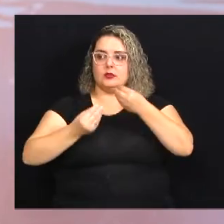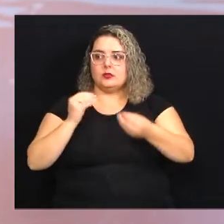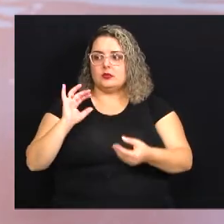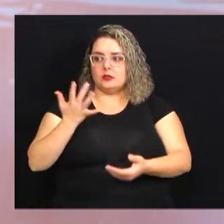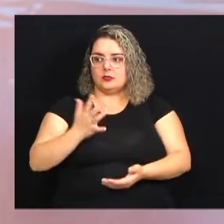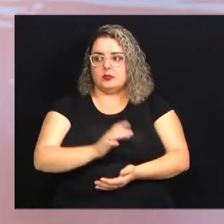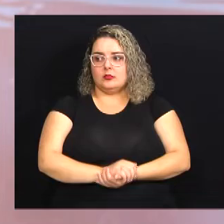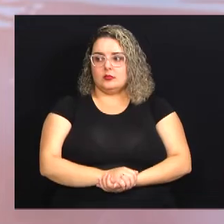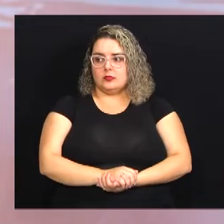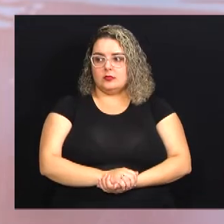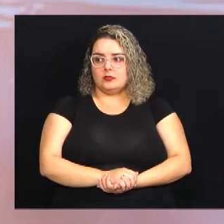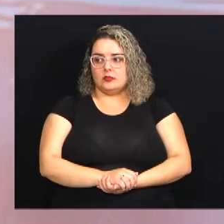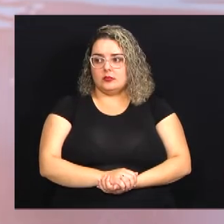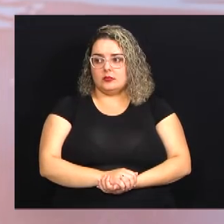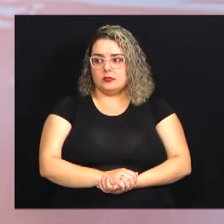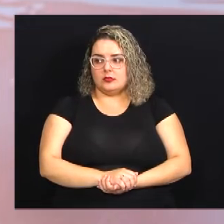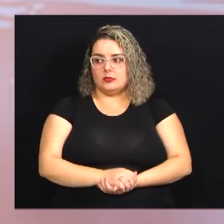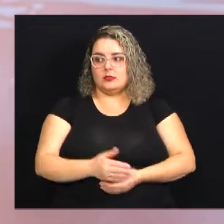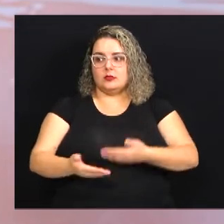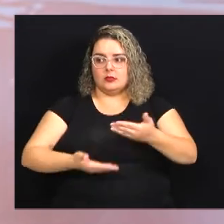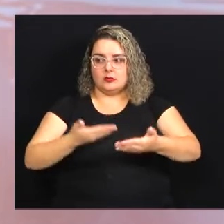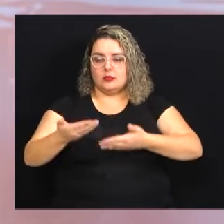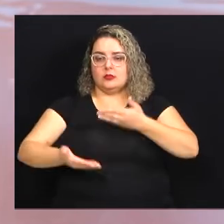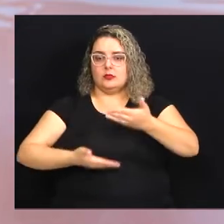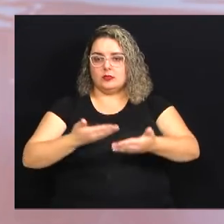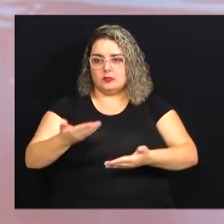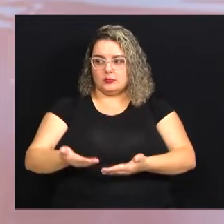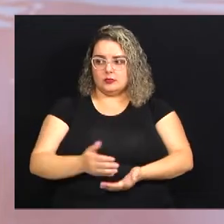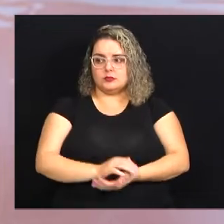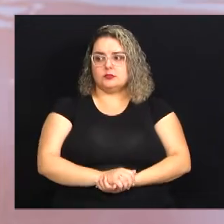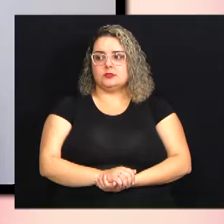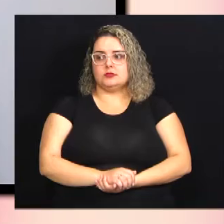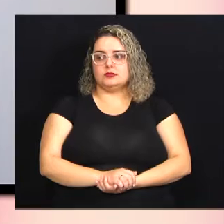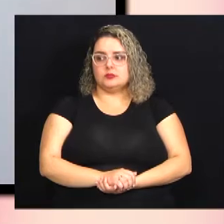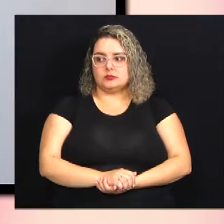Como que é, sim, o tratamento?